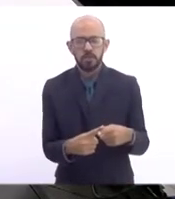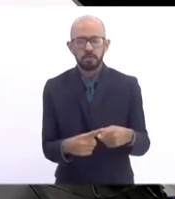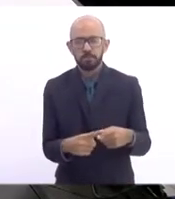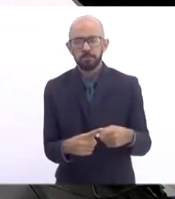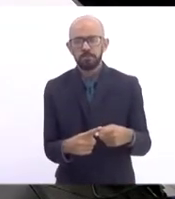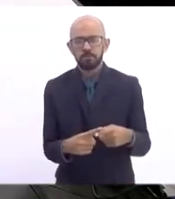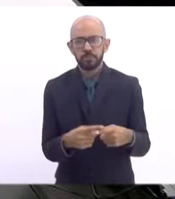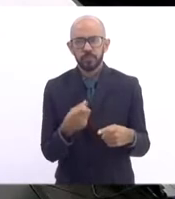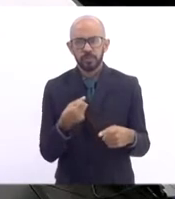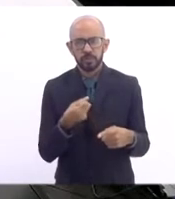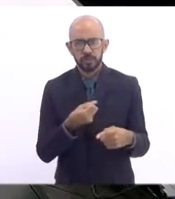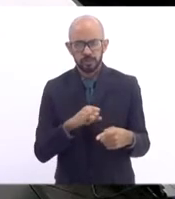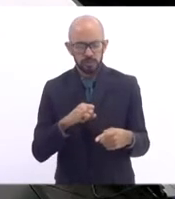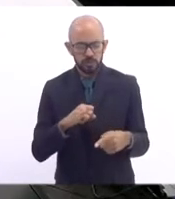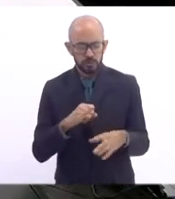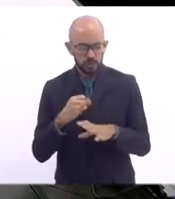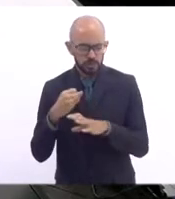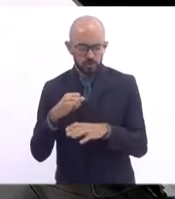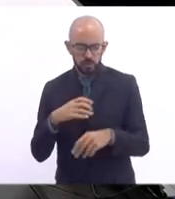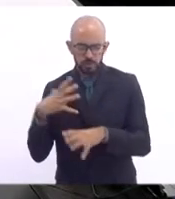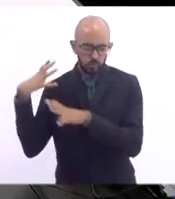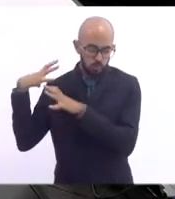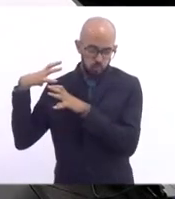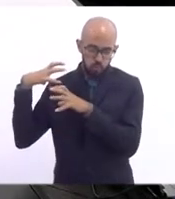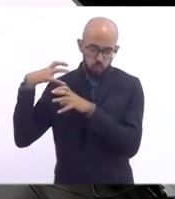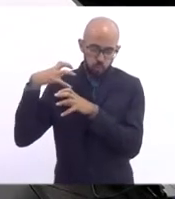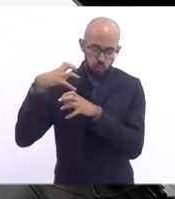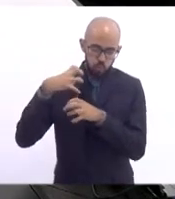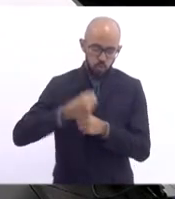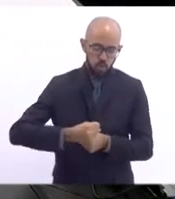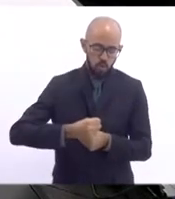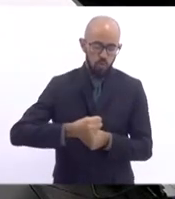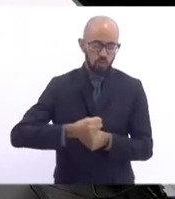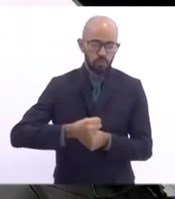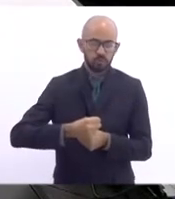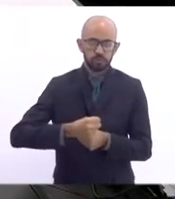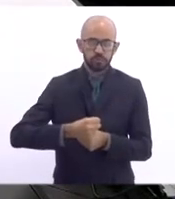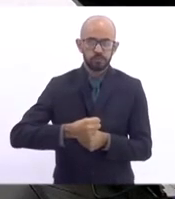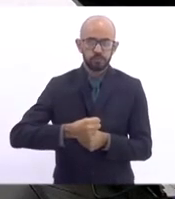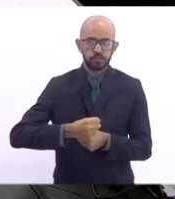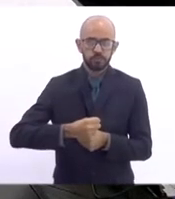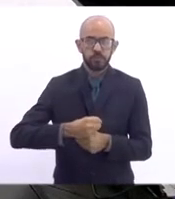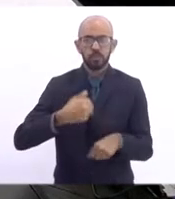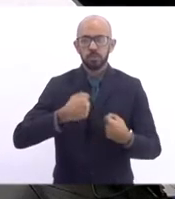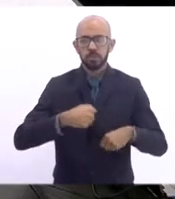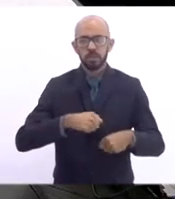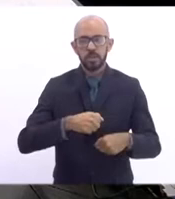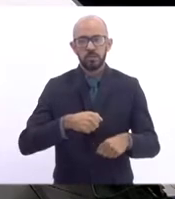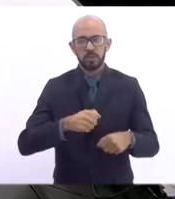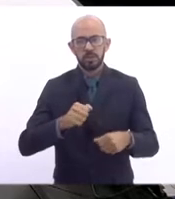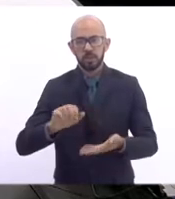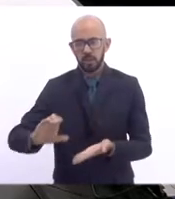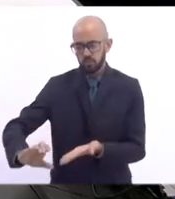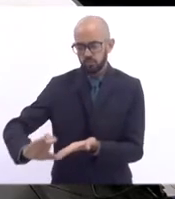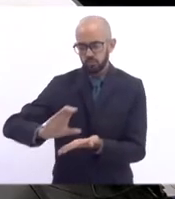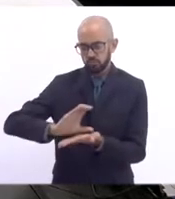se acumula na teria que se acumular é o superávit primário